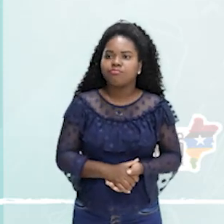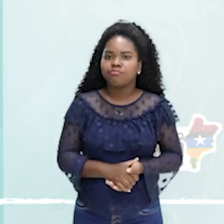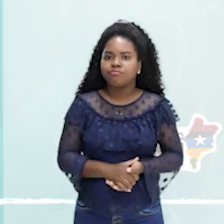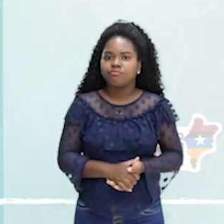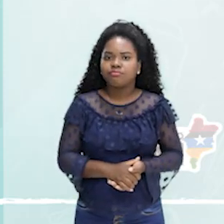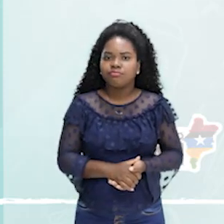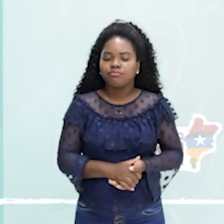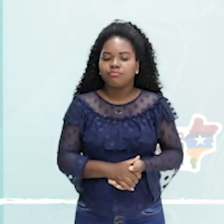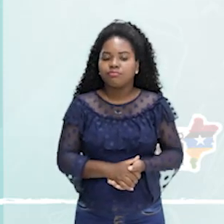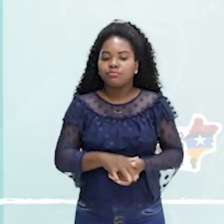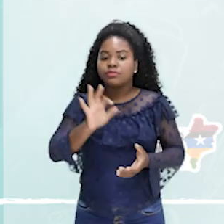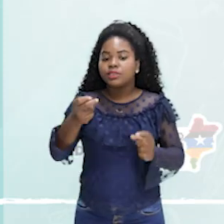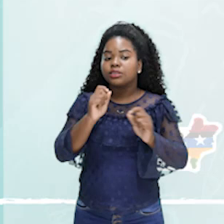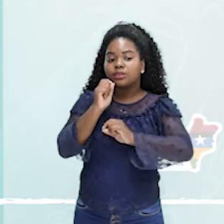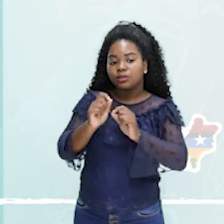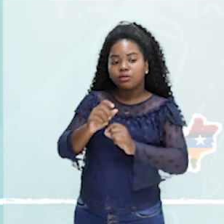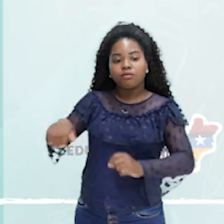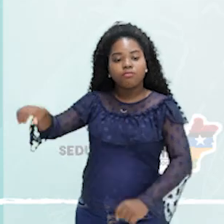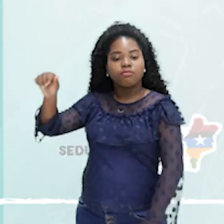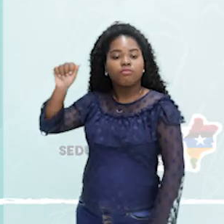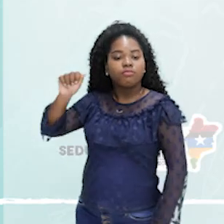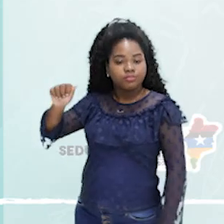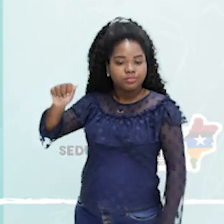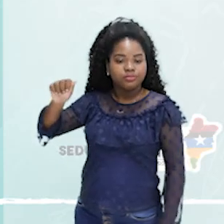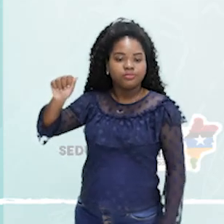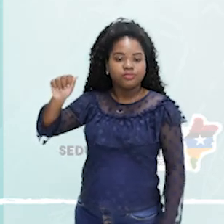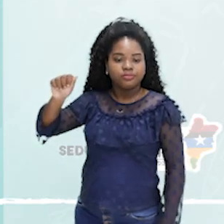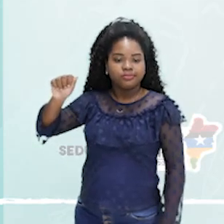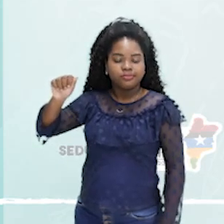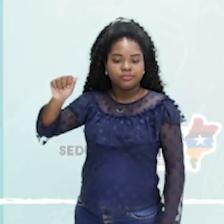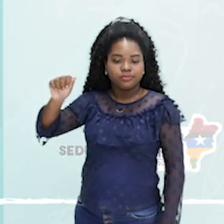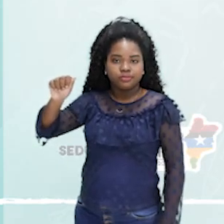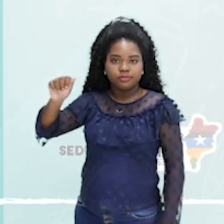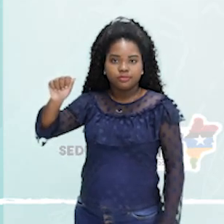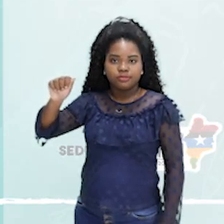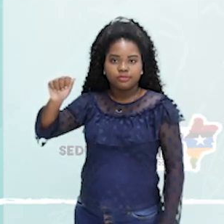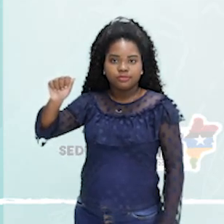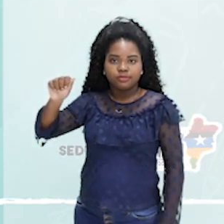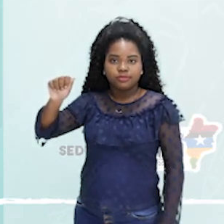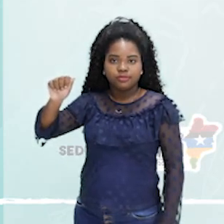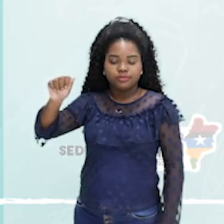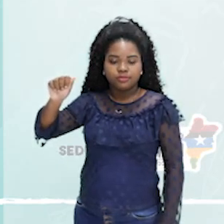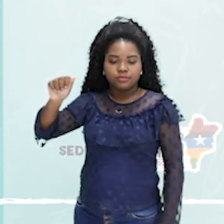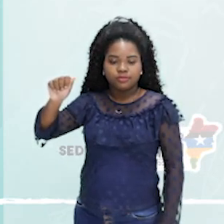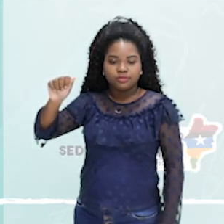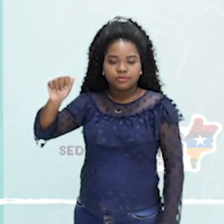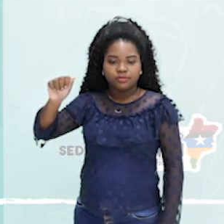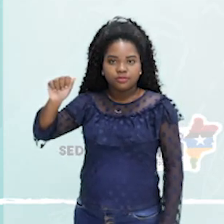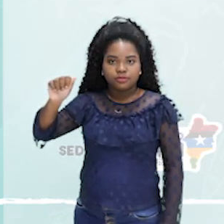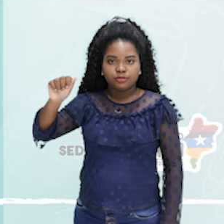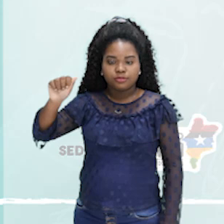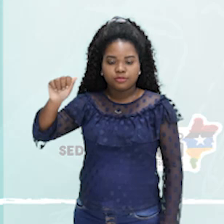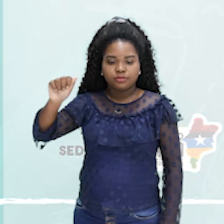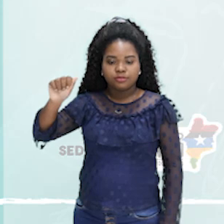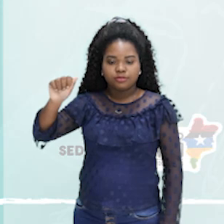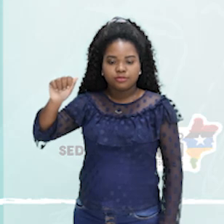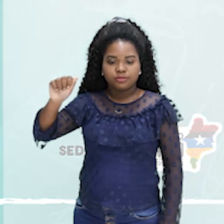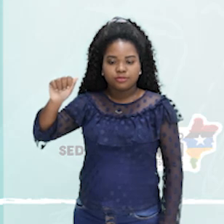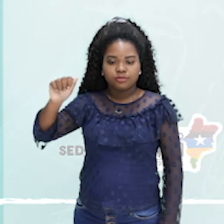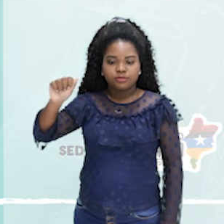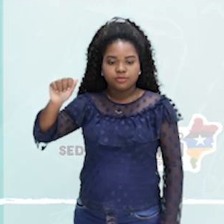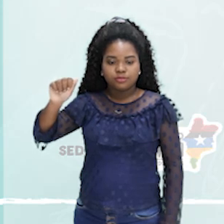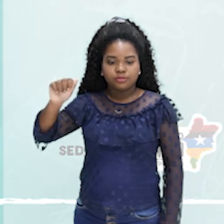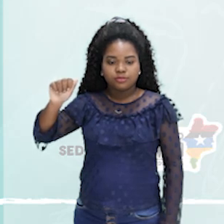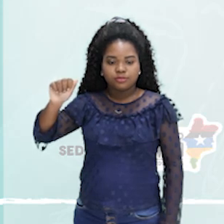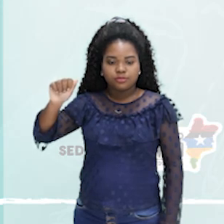além, corretamente que a alta classificação profissional da maioria da população